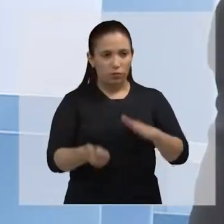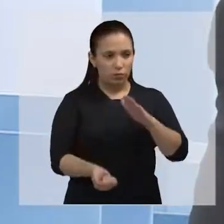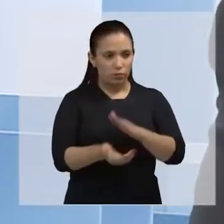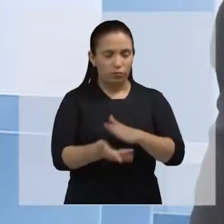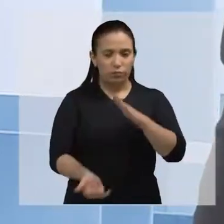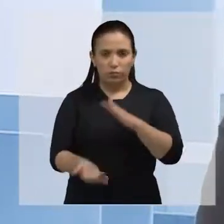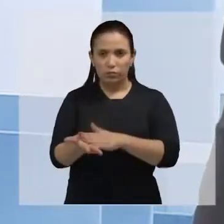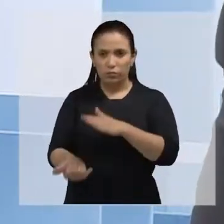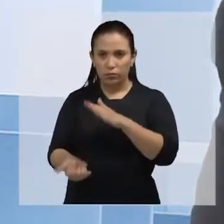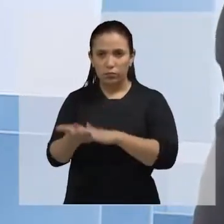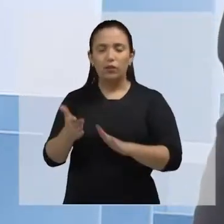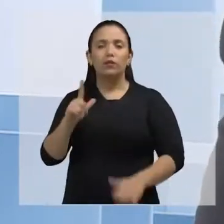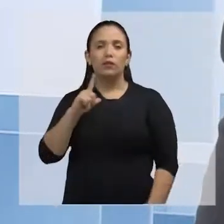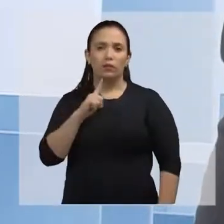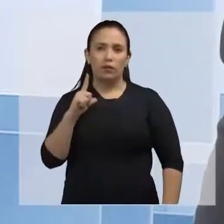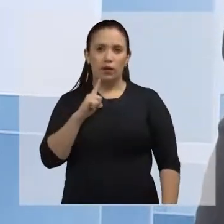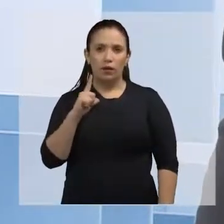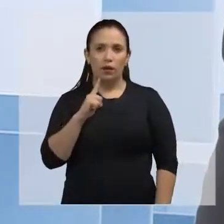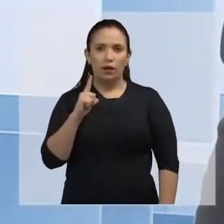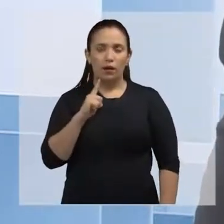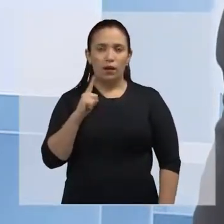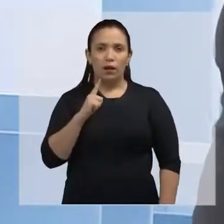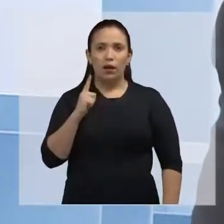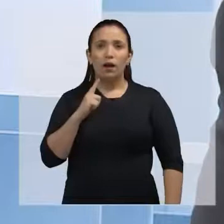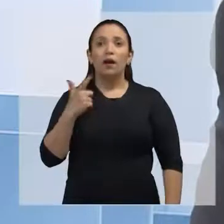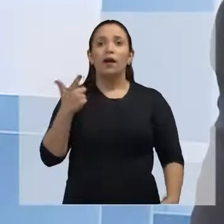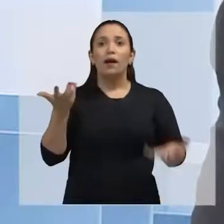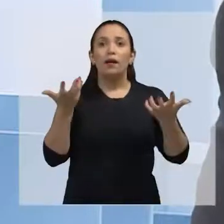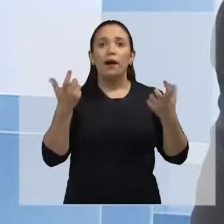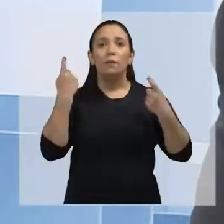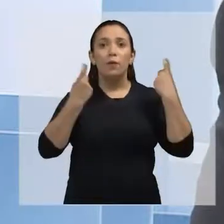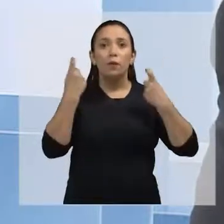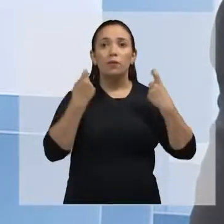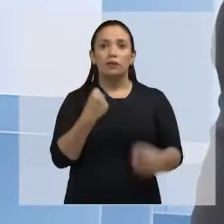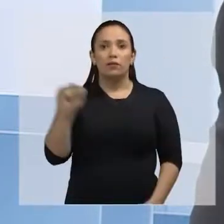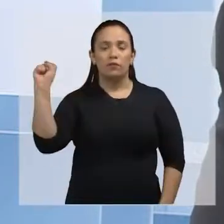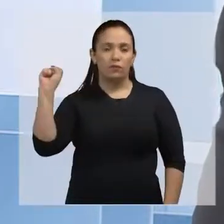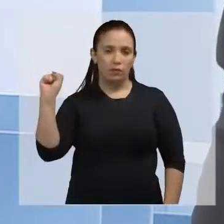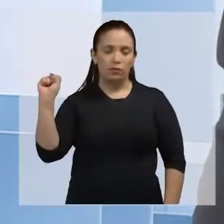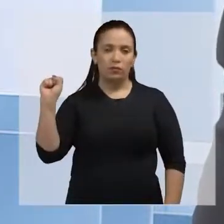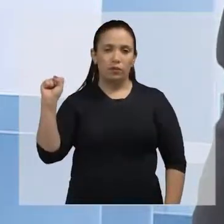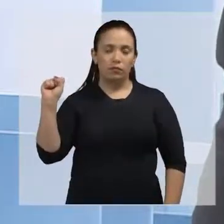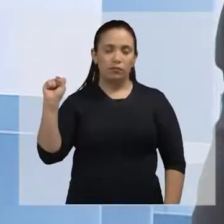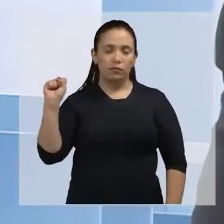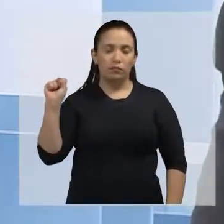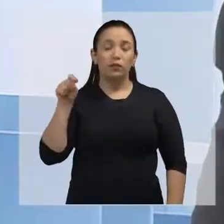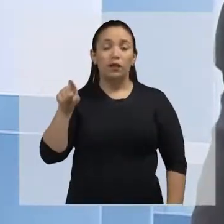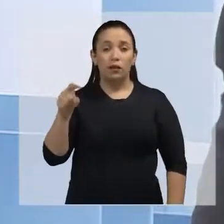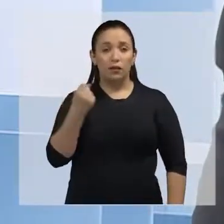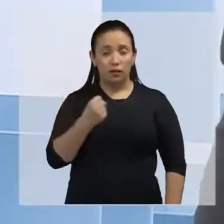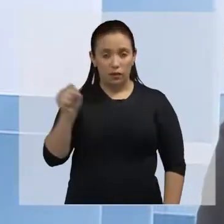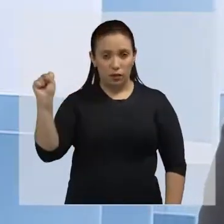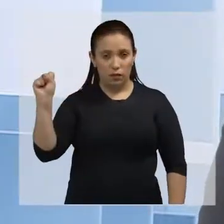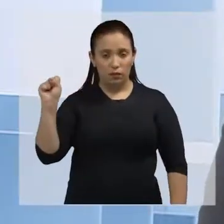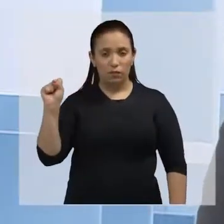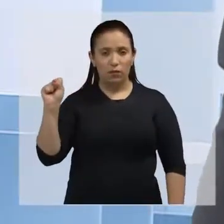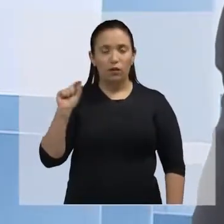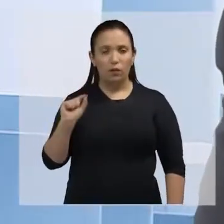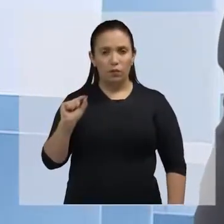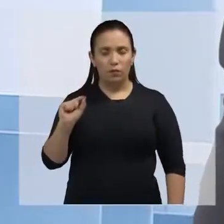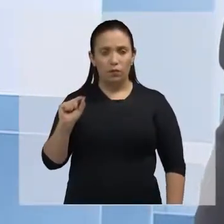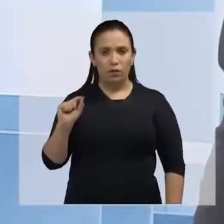sujo, ela vai também para a defesa deles. E vou repetir, a defesa deles, estou